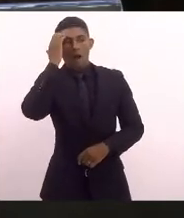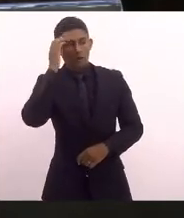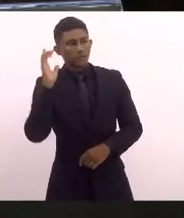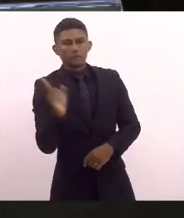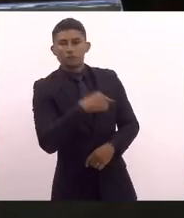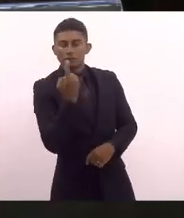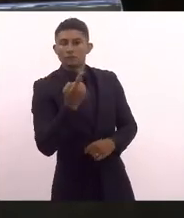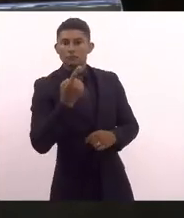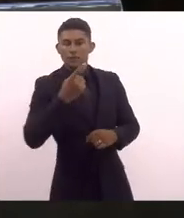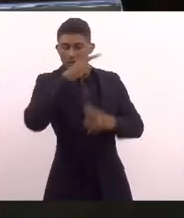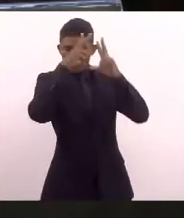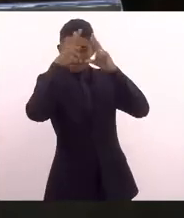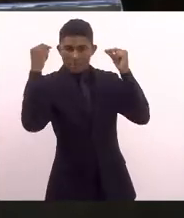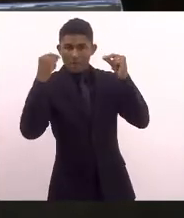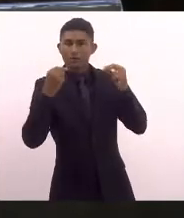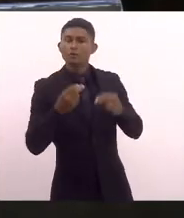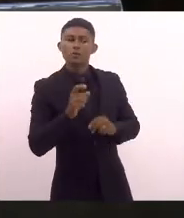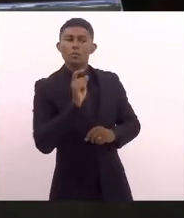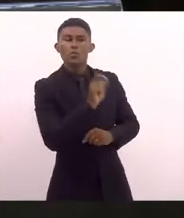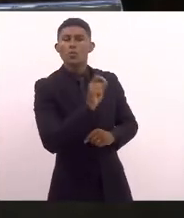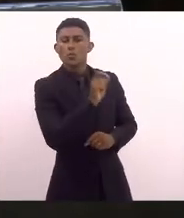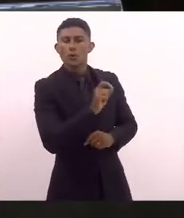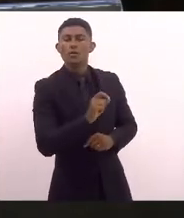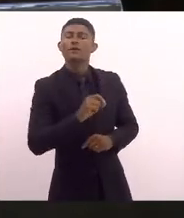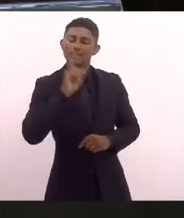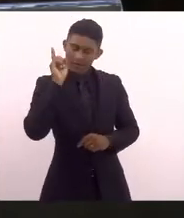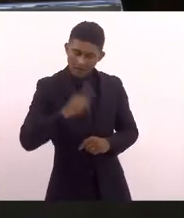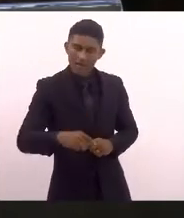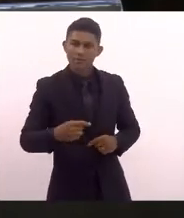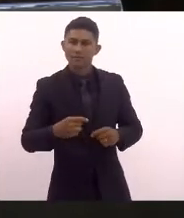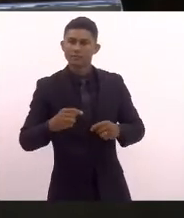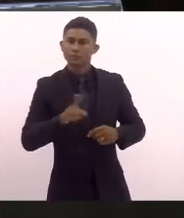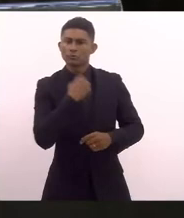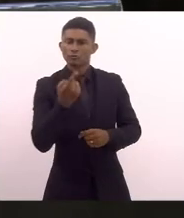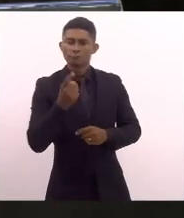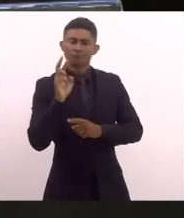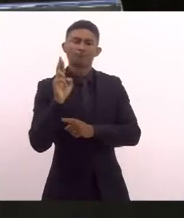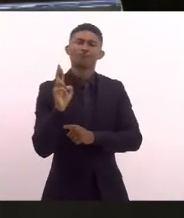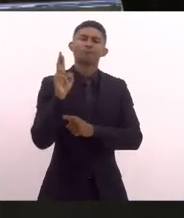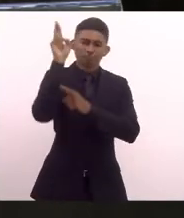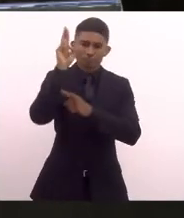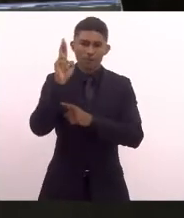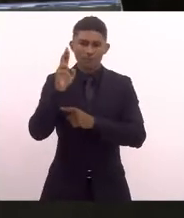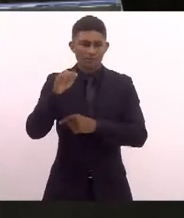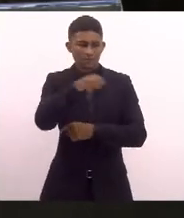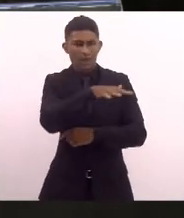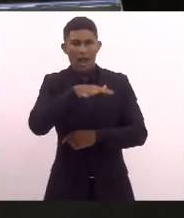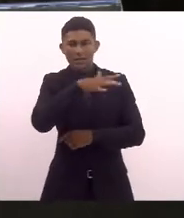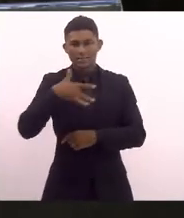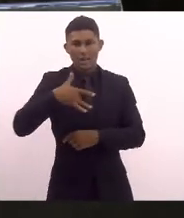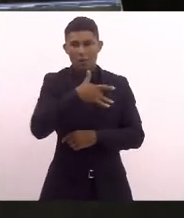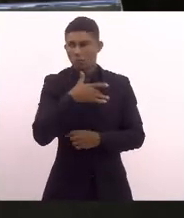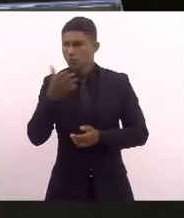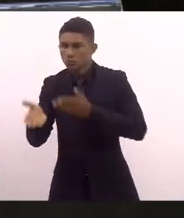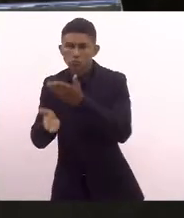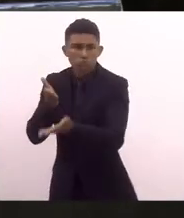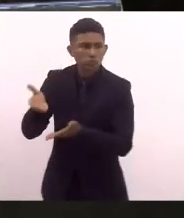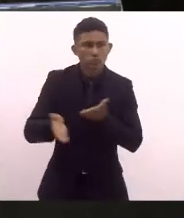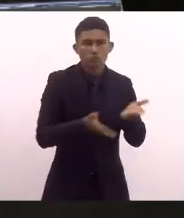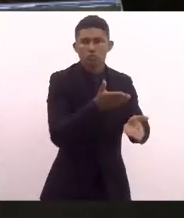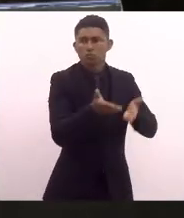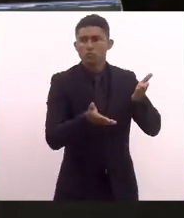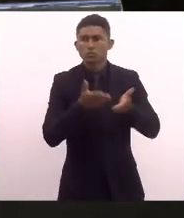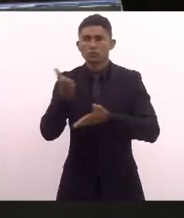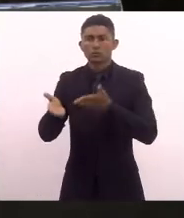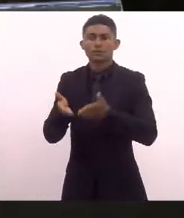somos os executores e os coordenadores do processo de saúde enquanto um bem-estar biopsicossocial